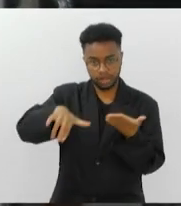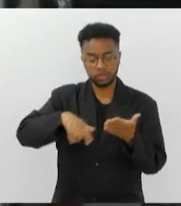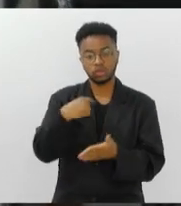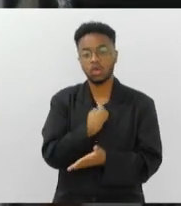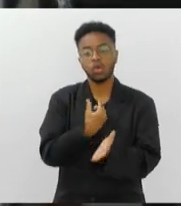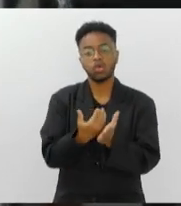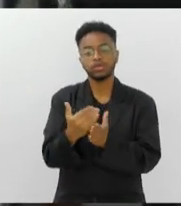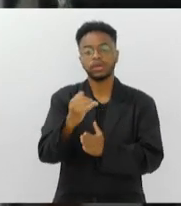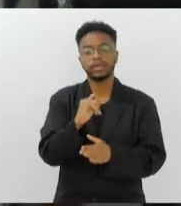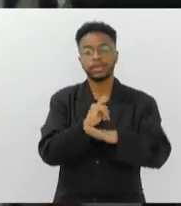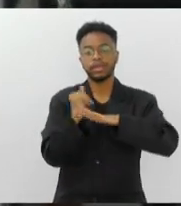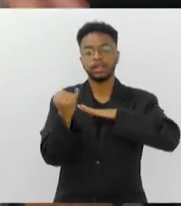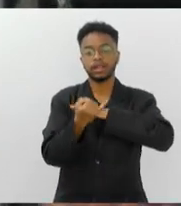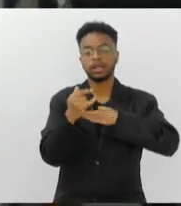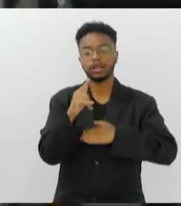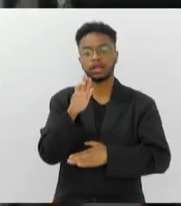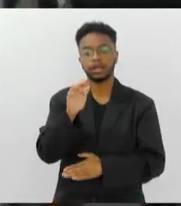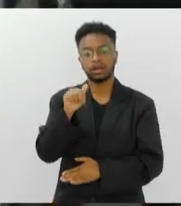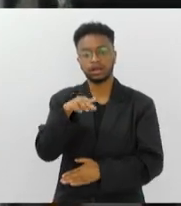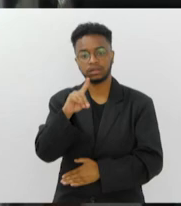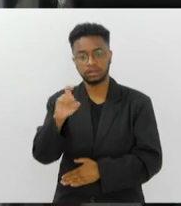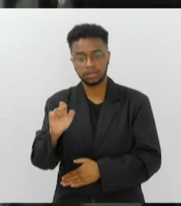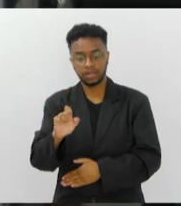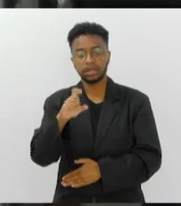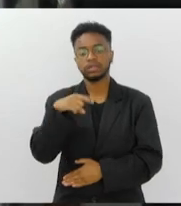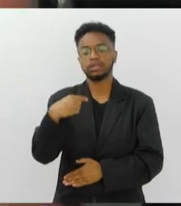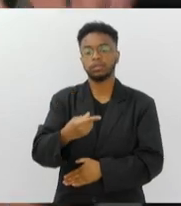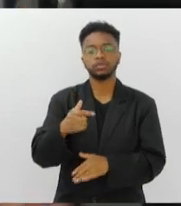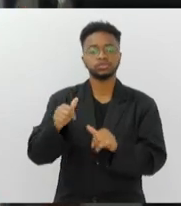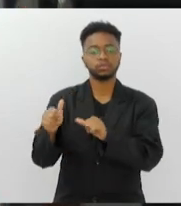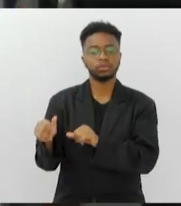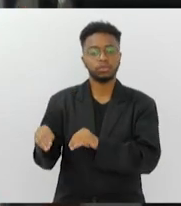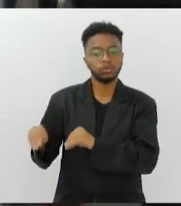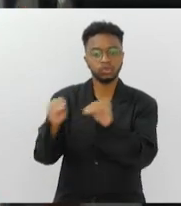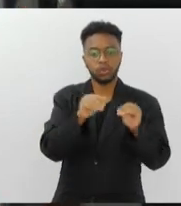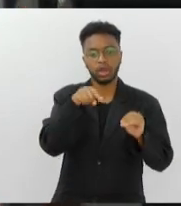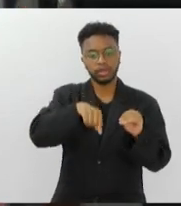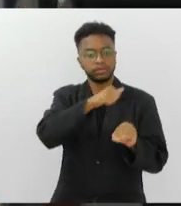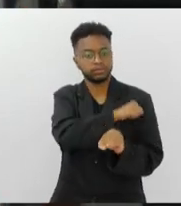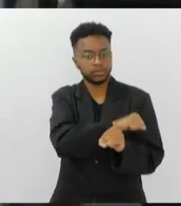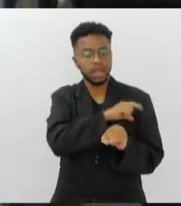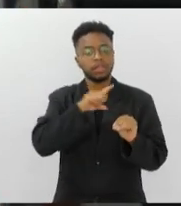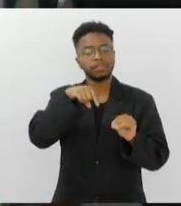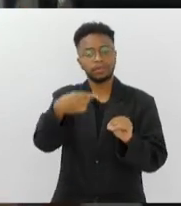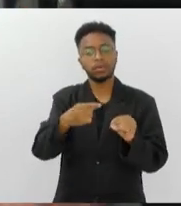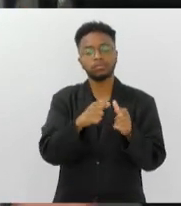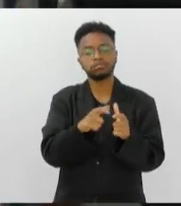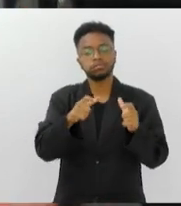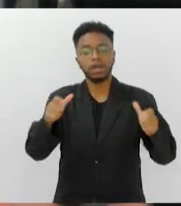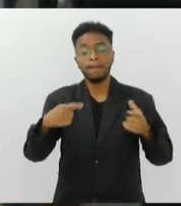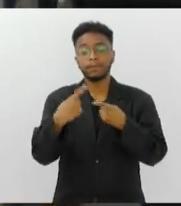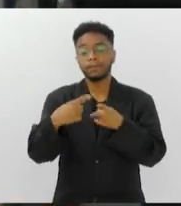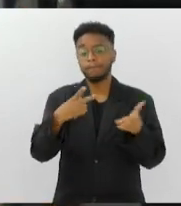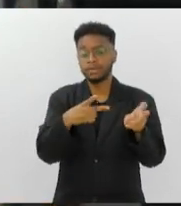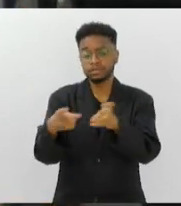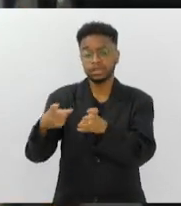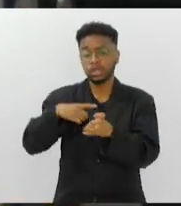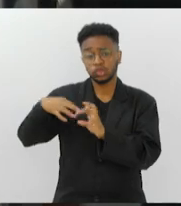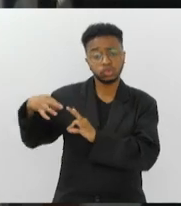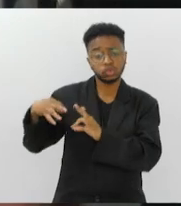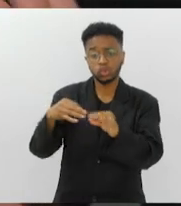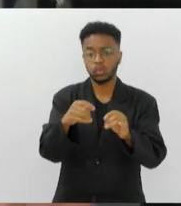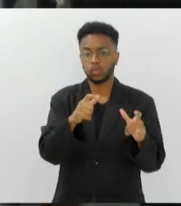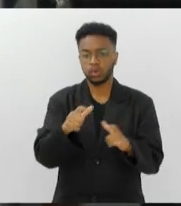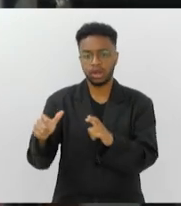que foi o nosso ponto inicial, depois a gente veio para a cidade do Rio de Janeiro e a gente foi expandindo porque a gente viu que cavalo marinho tinha em todos os lugares que a gente começava a estudar.